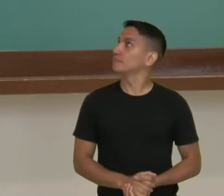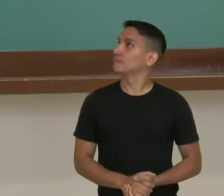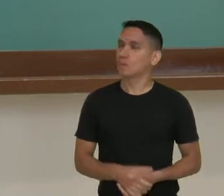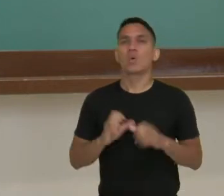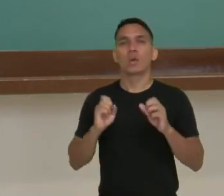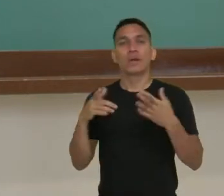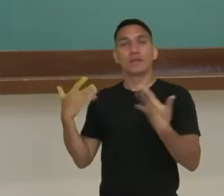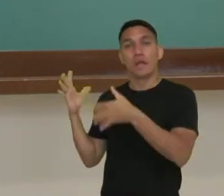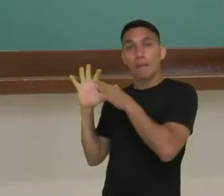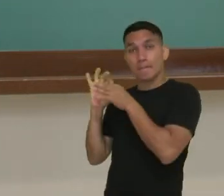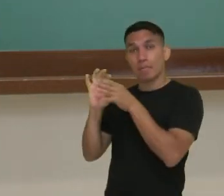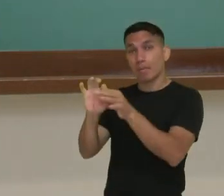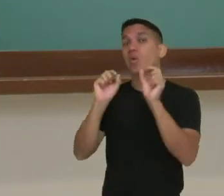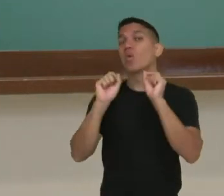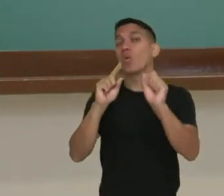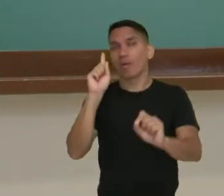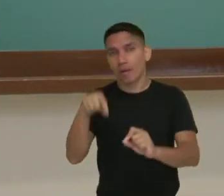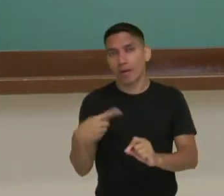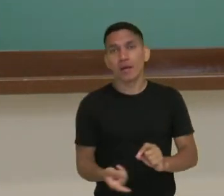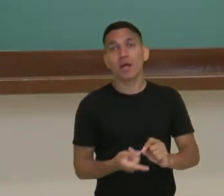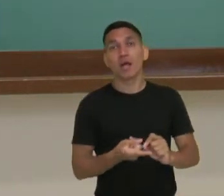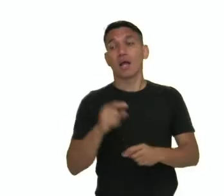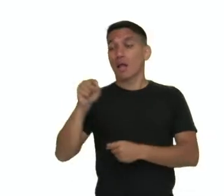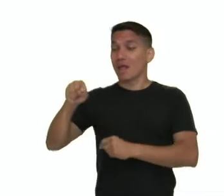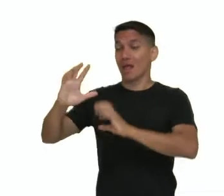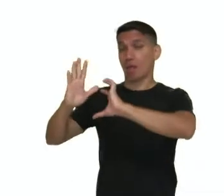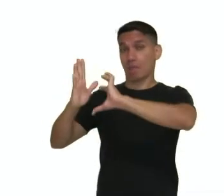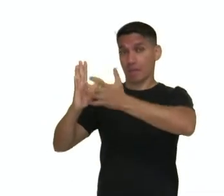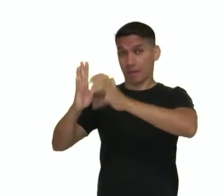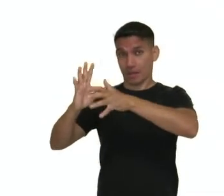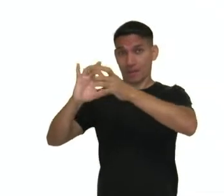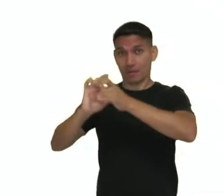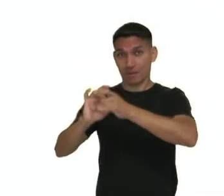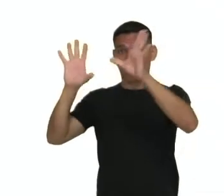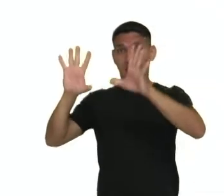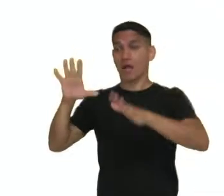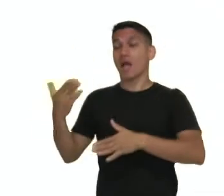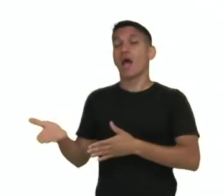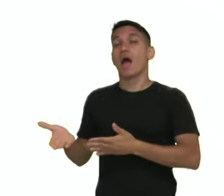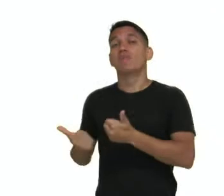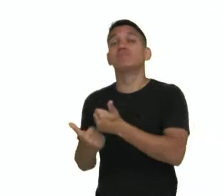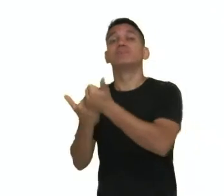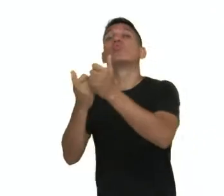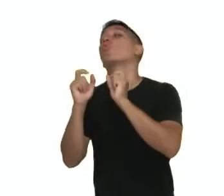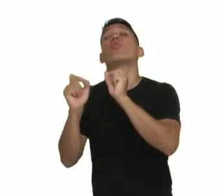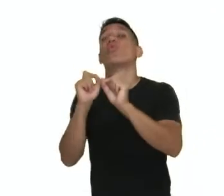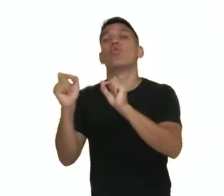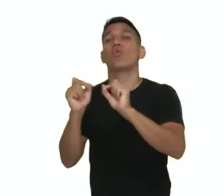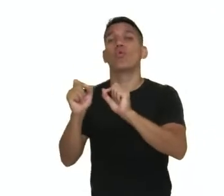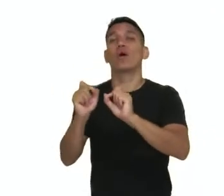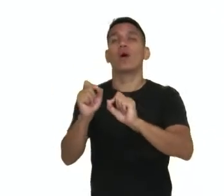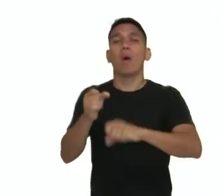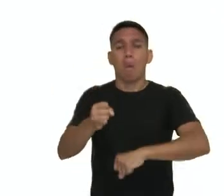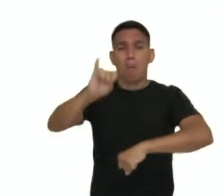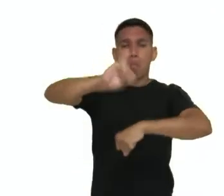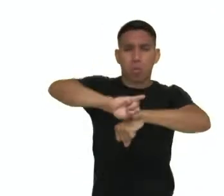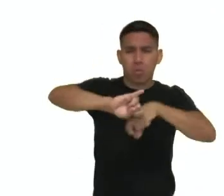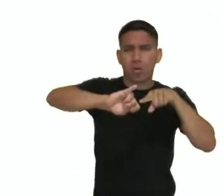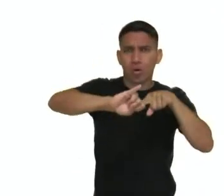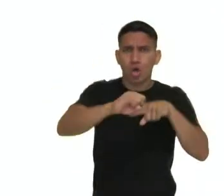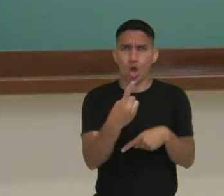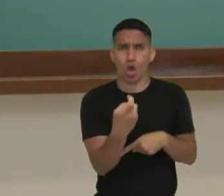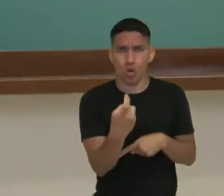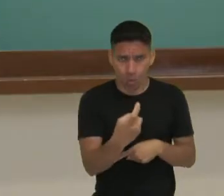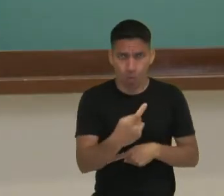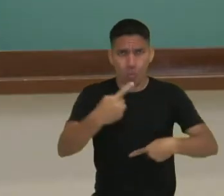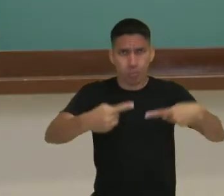Bom, o Partido Liberal, ele era favorável à descentralização política. Então, o Partido Liberal, ele desejava que